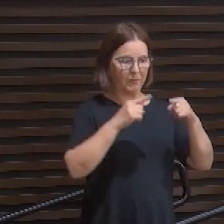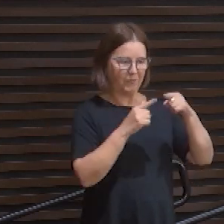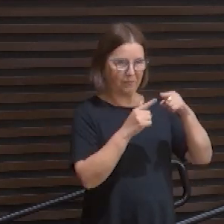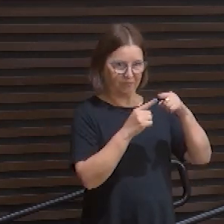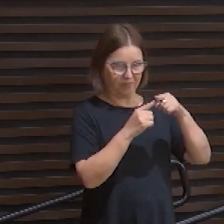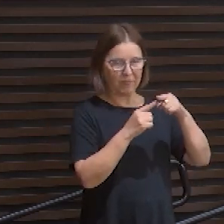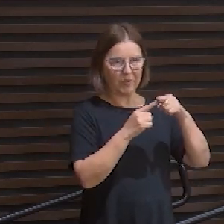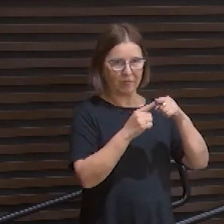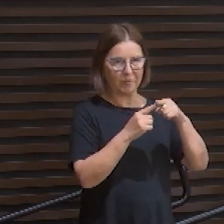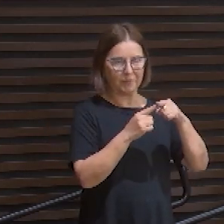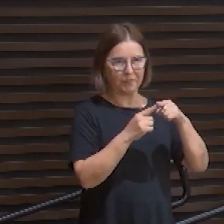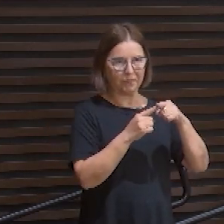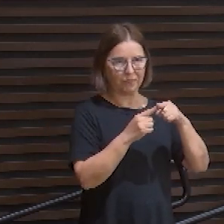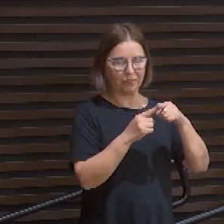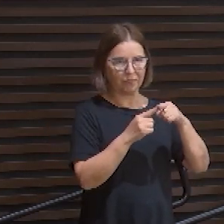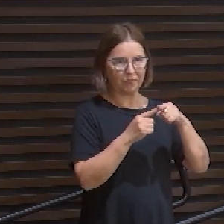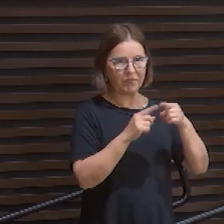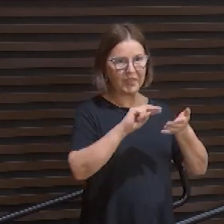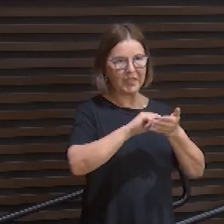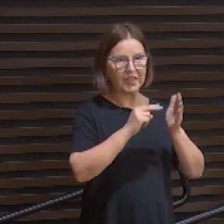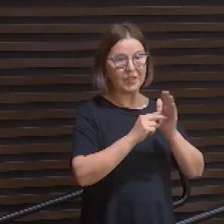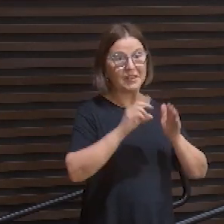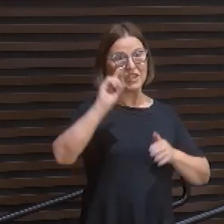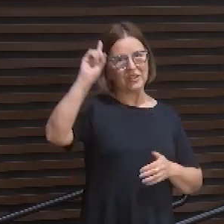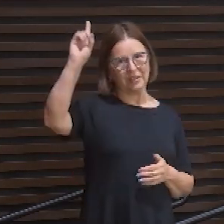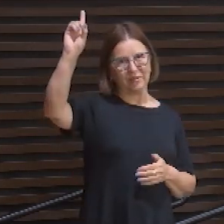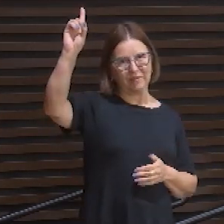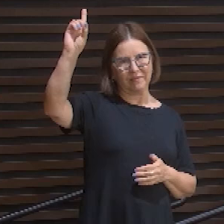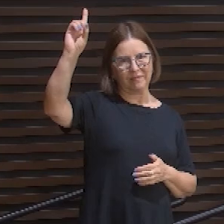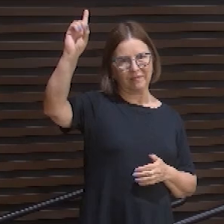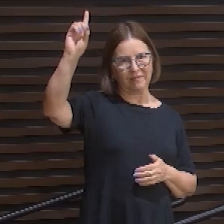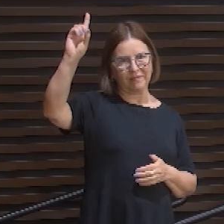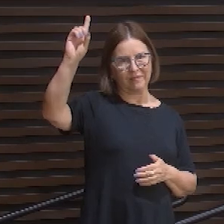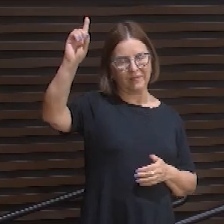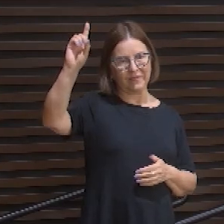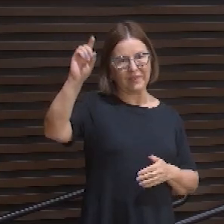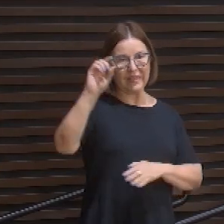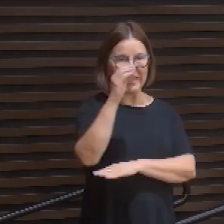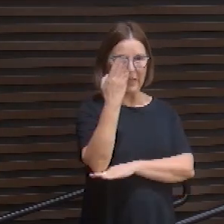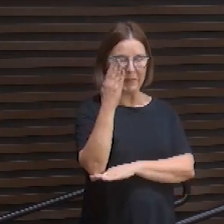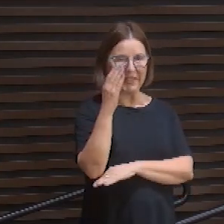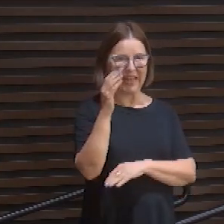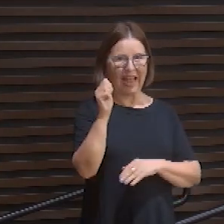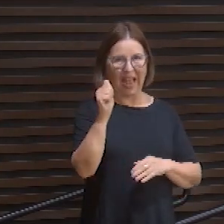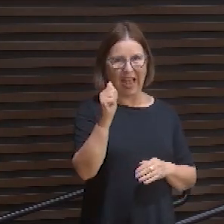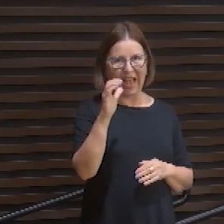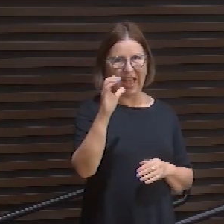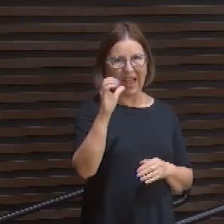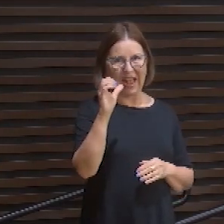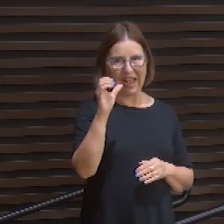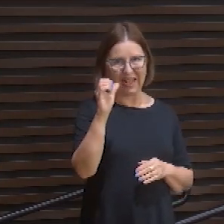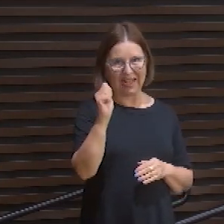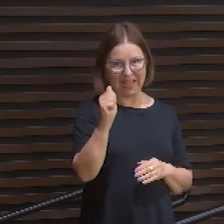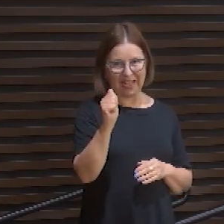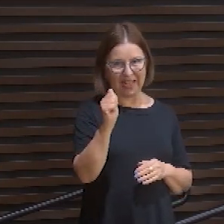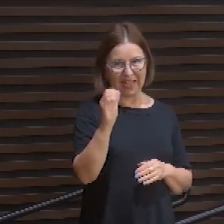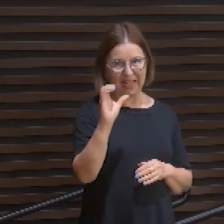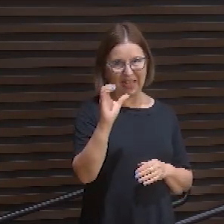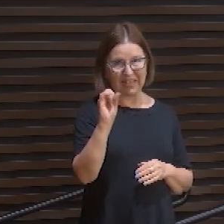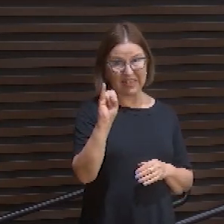falando, aponta para Deus. E a acácia para o ser